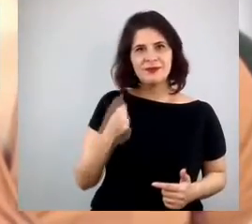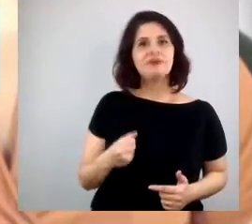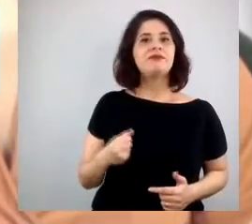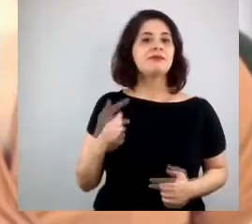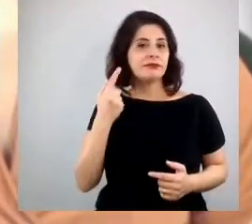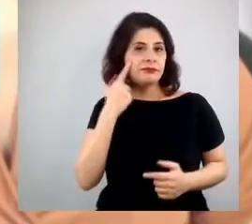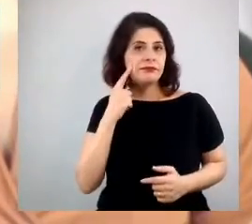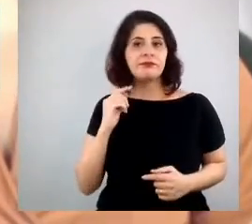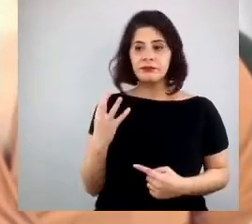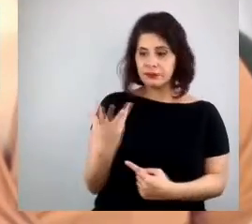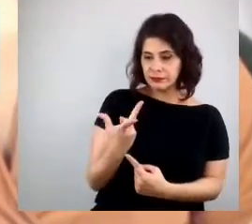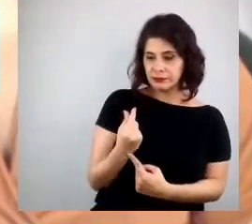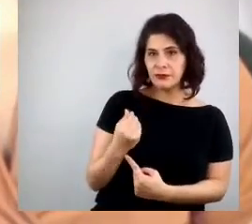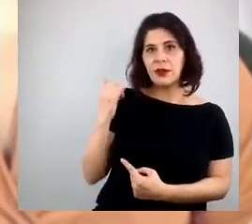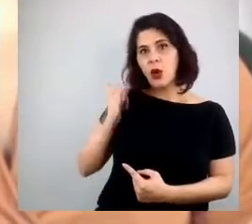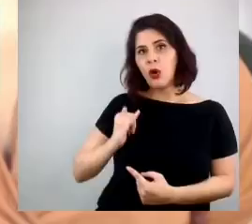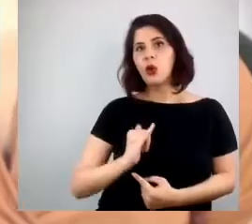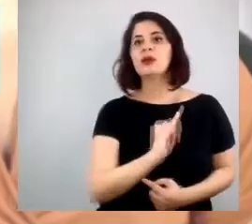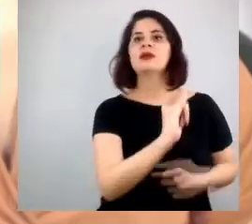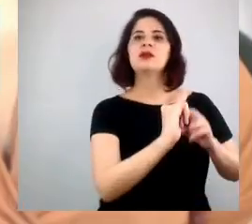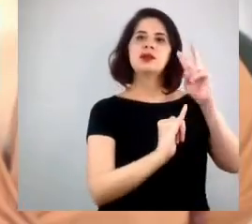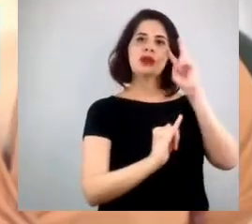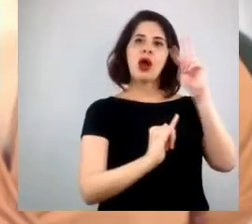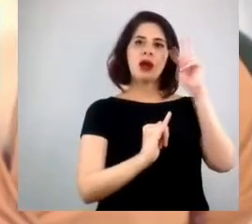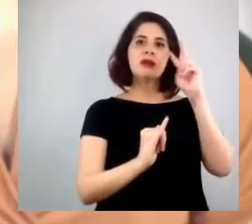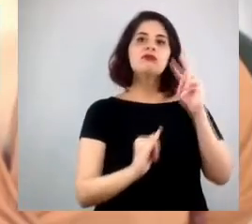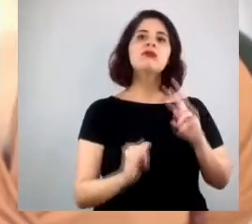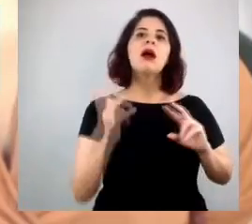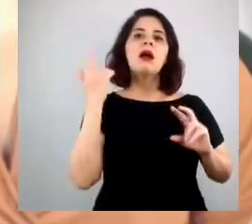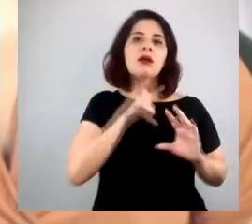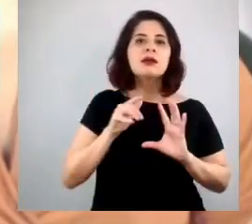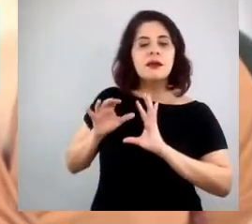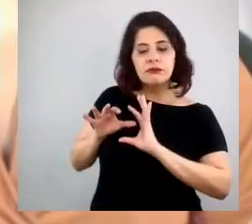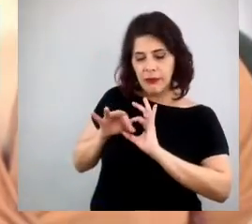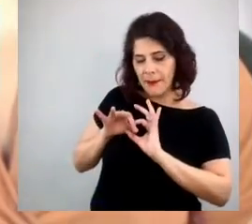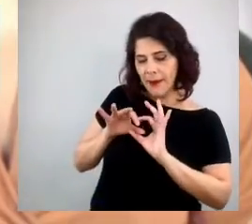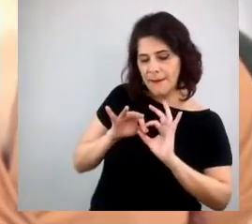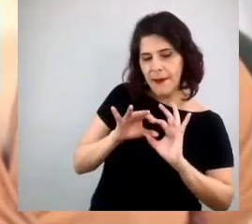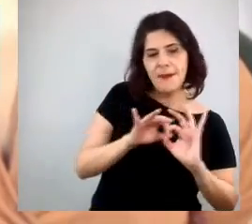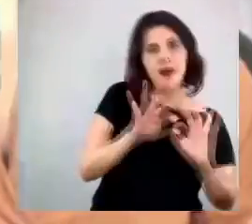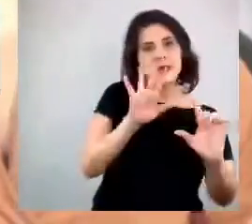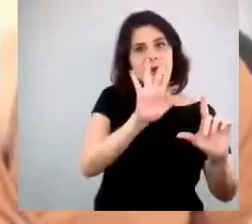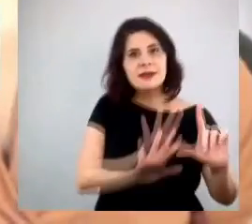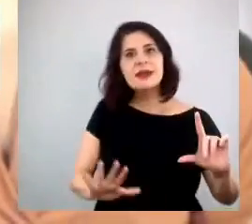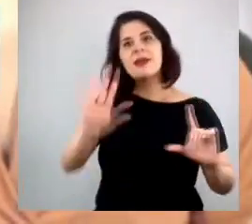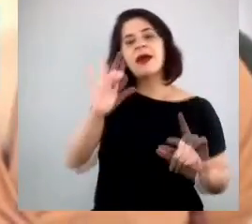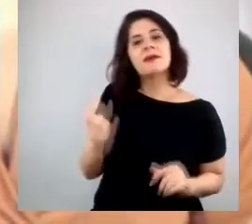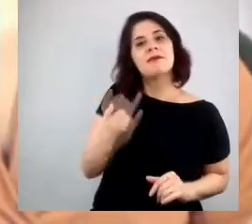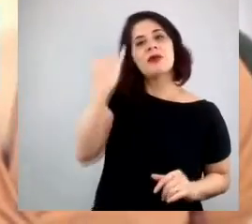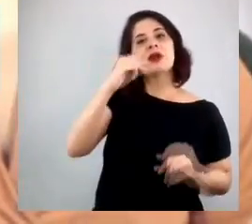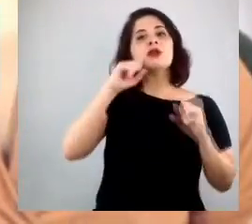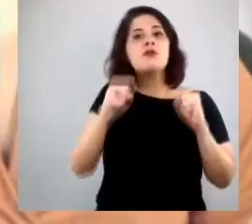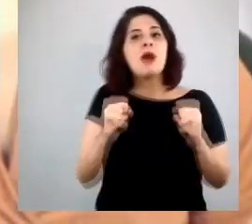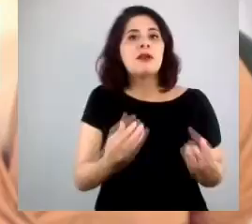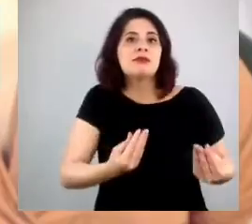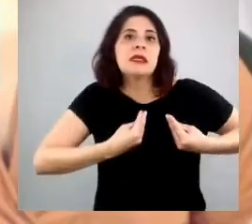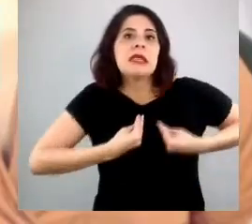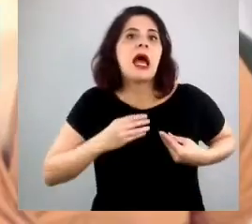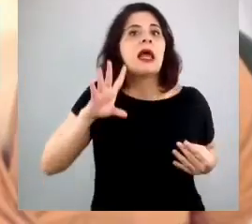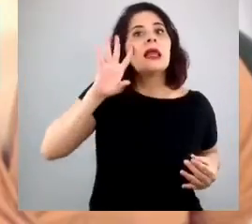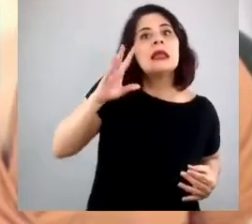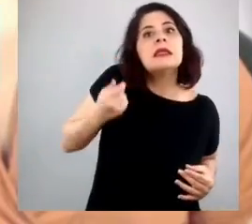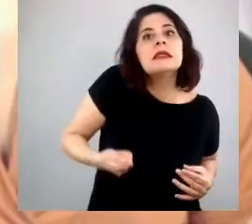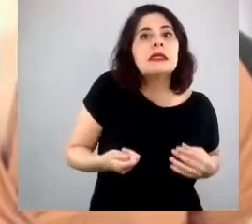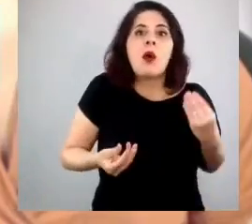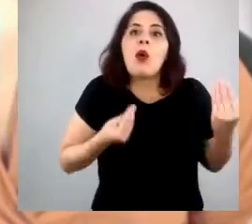histórias. Ela realmente contextualiza cenários importantes e pode também nos inspirar a tomar decisões, a seguir de forma